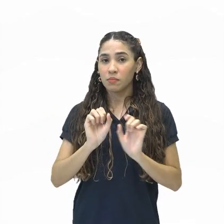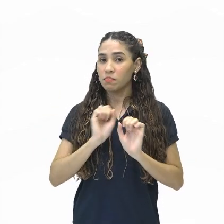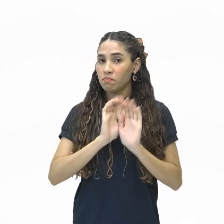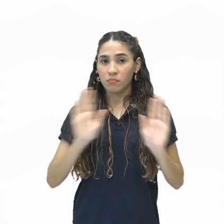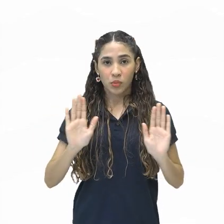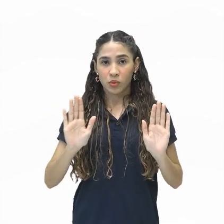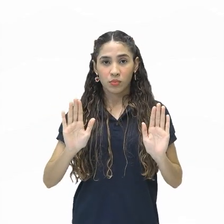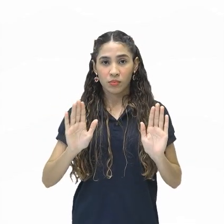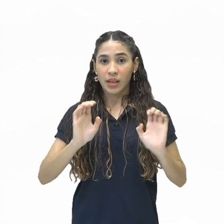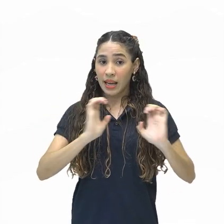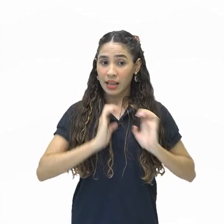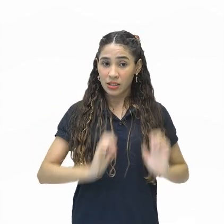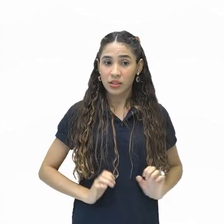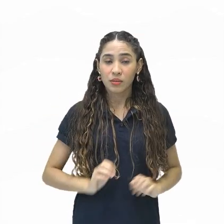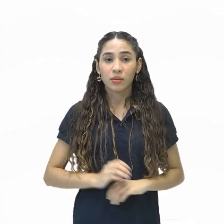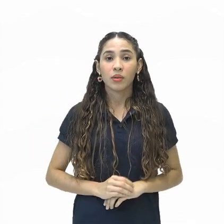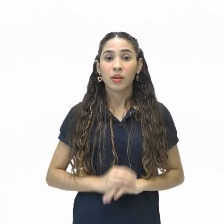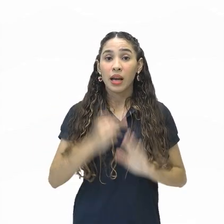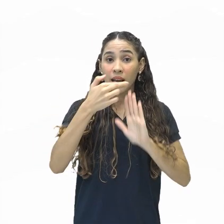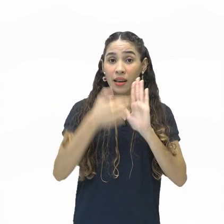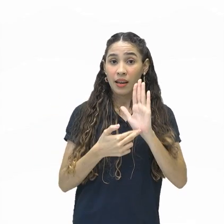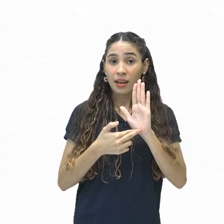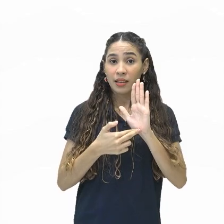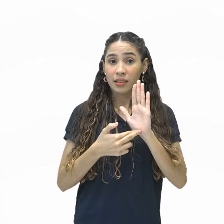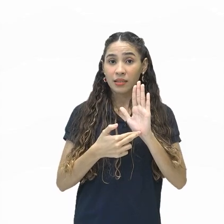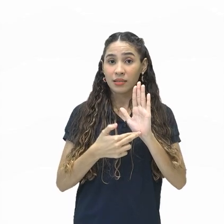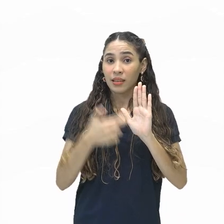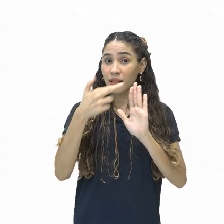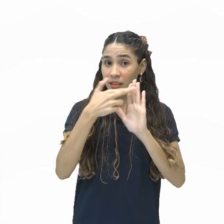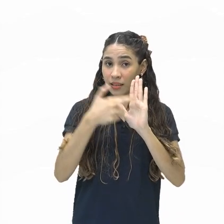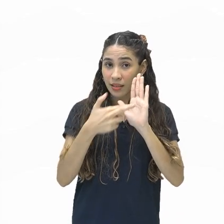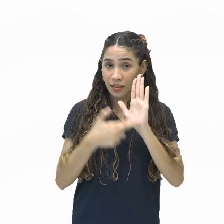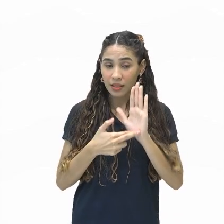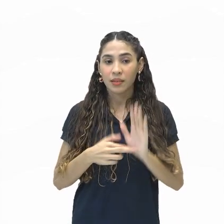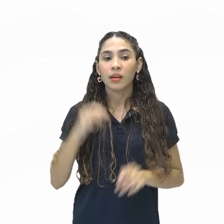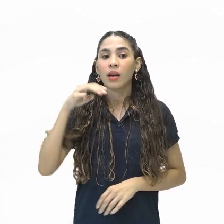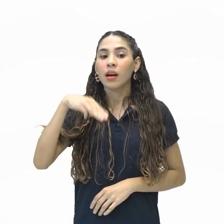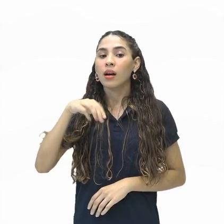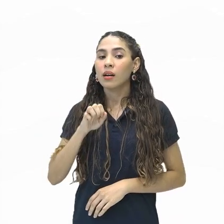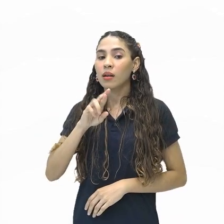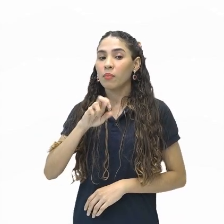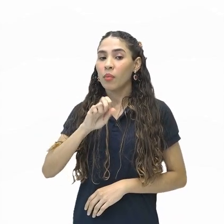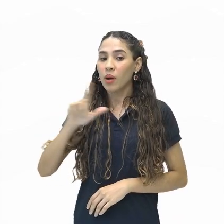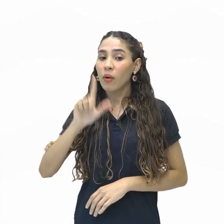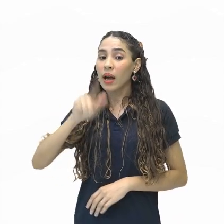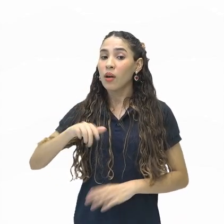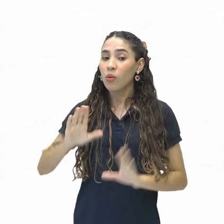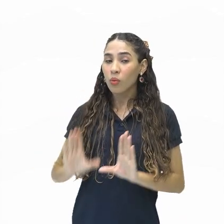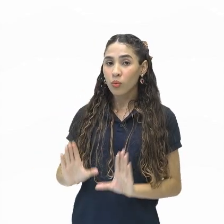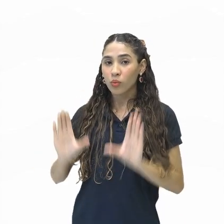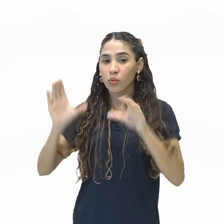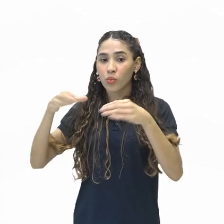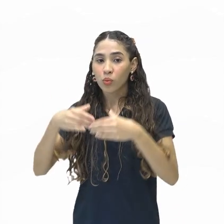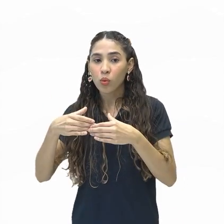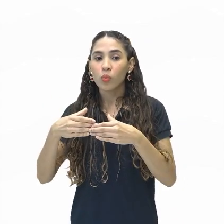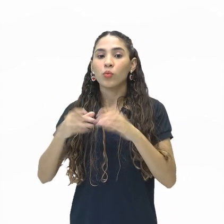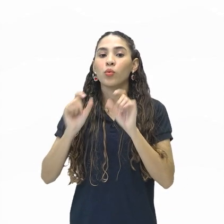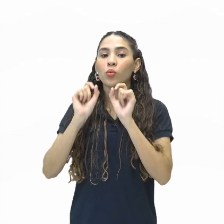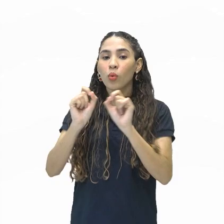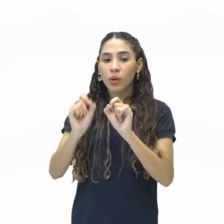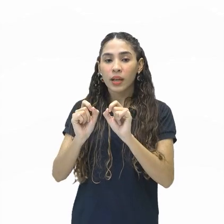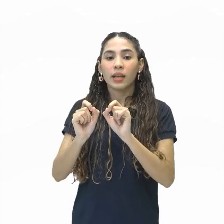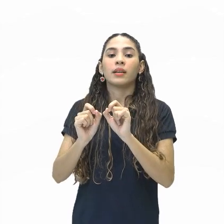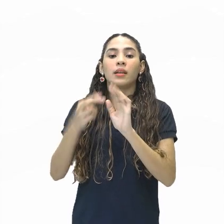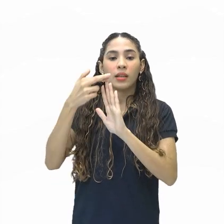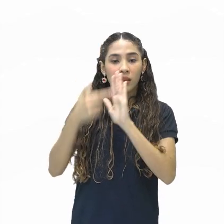Ponto. Ética. Princípios, tá bom? Moral. Conjunto de normas e valores